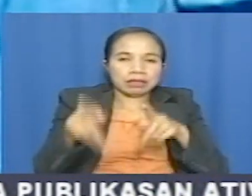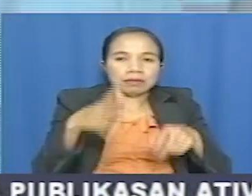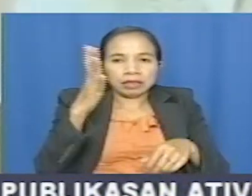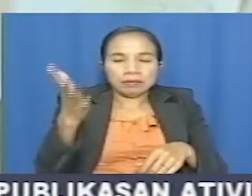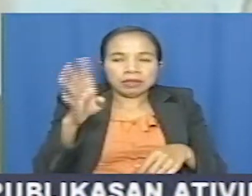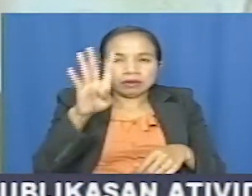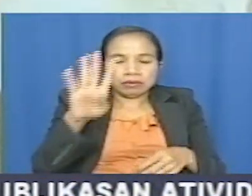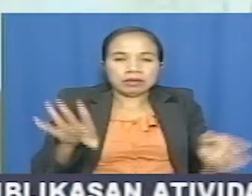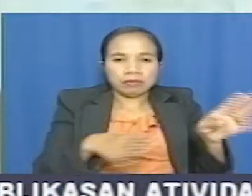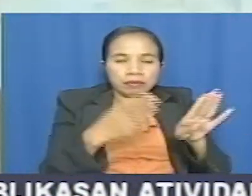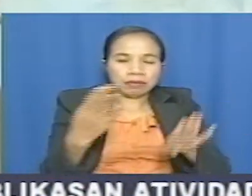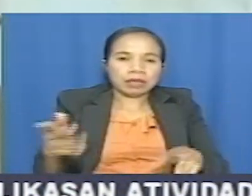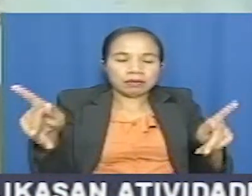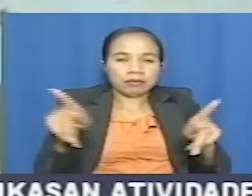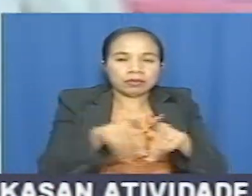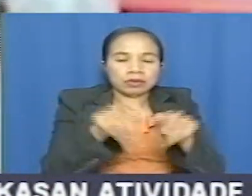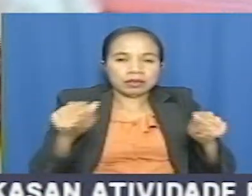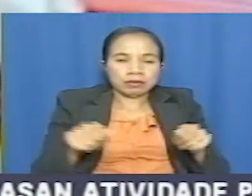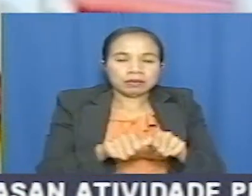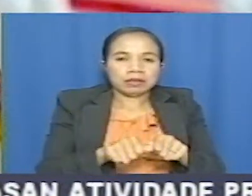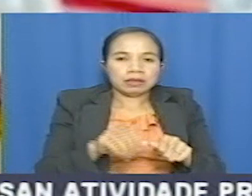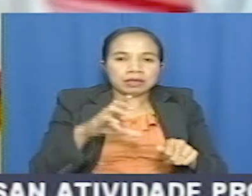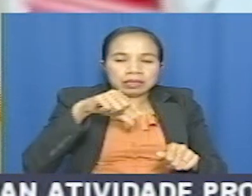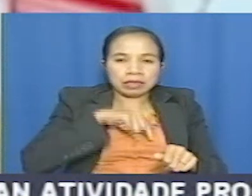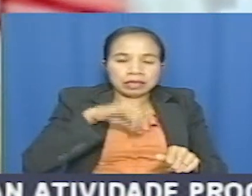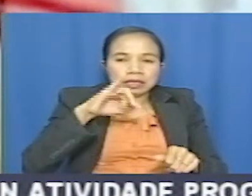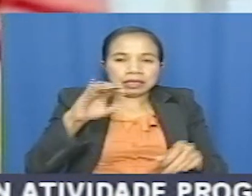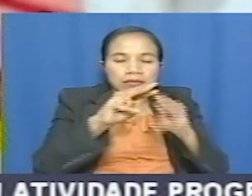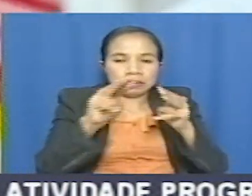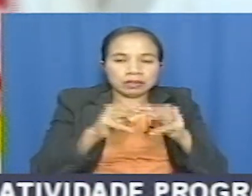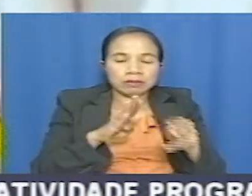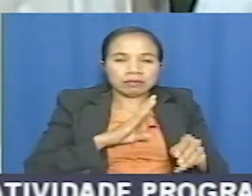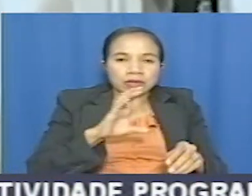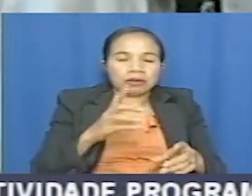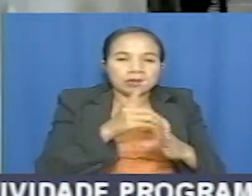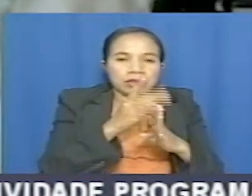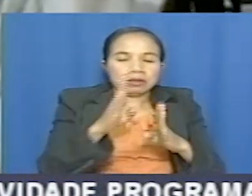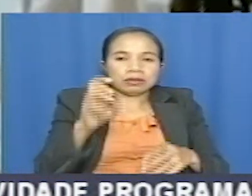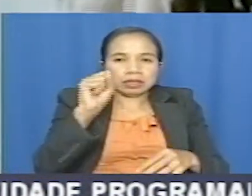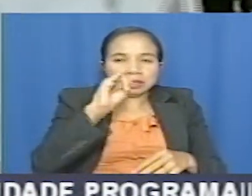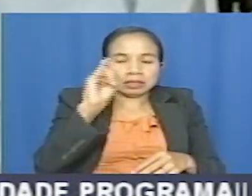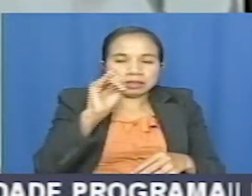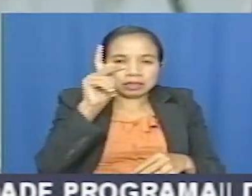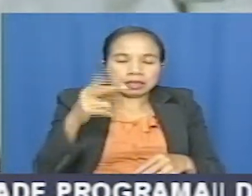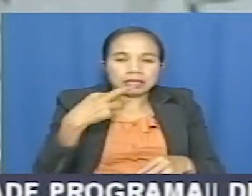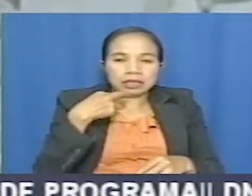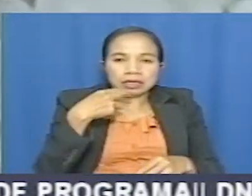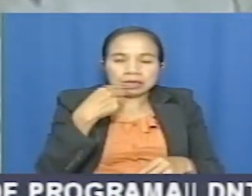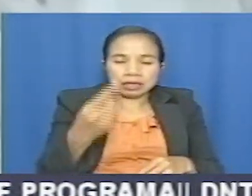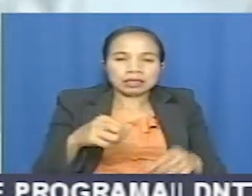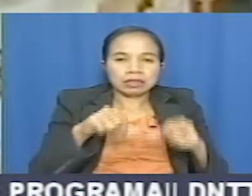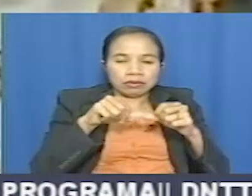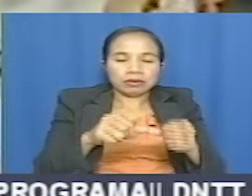na Bemata e a posto administrativo que lhe cai município Baucau, diretor do Centro Integrado de Gestão Crise afirma se